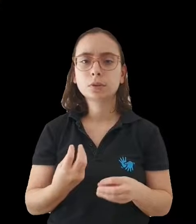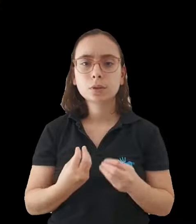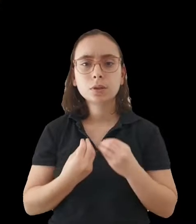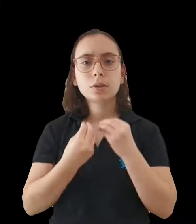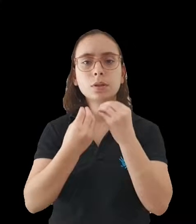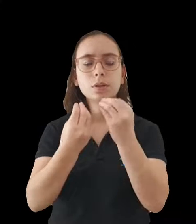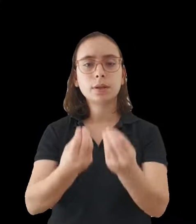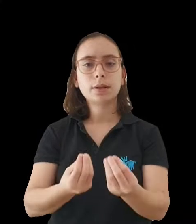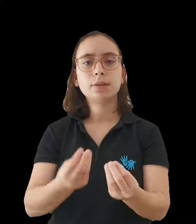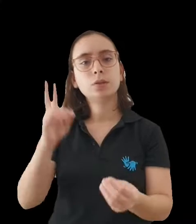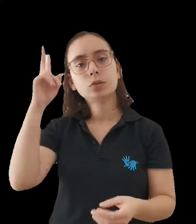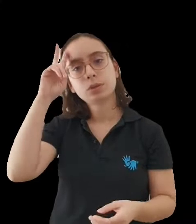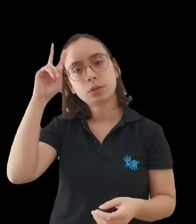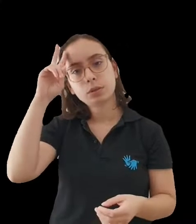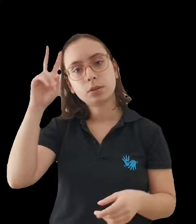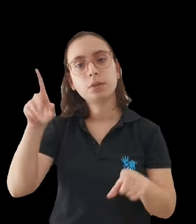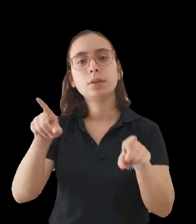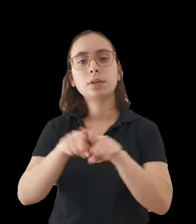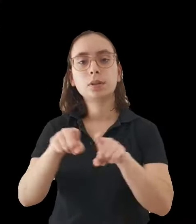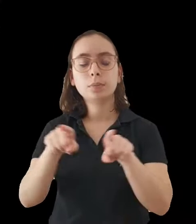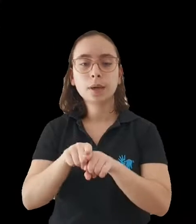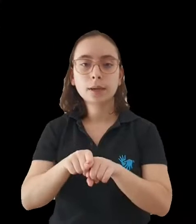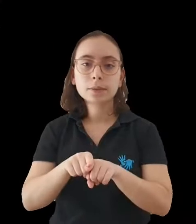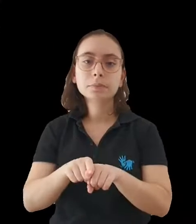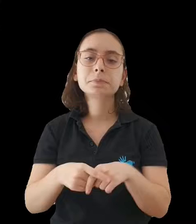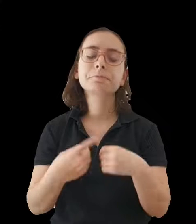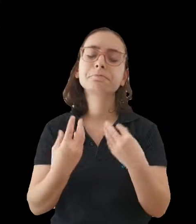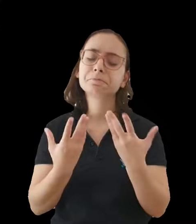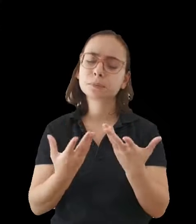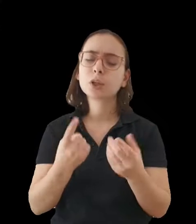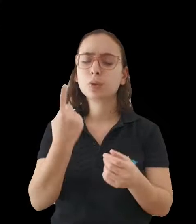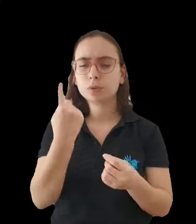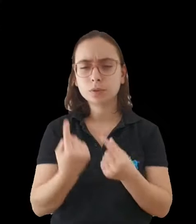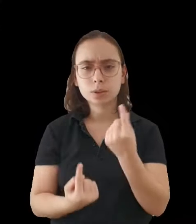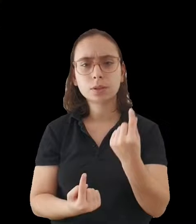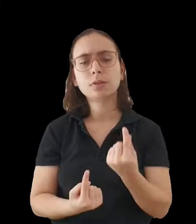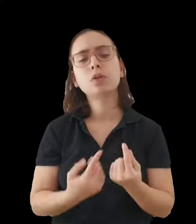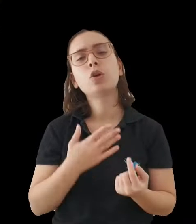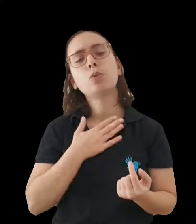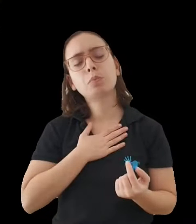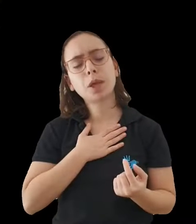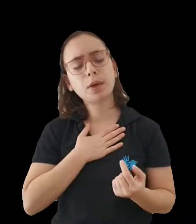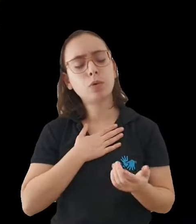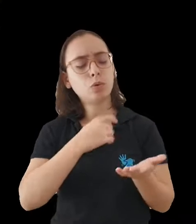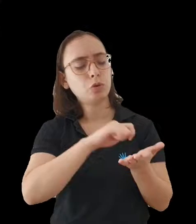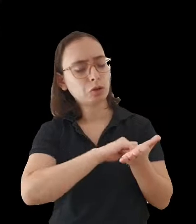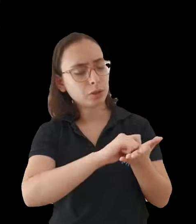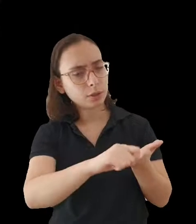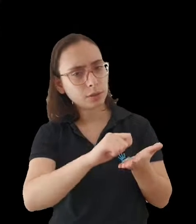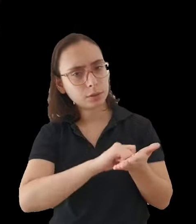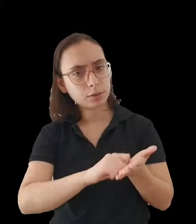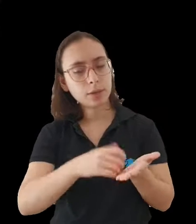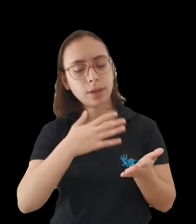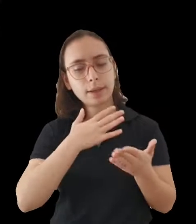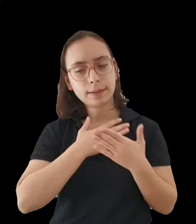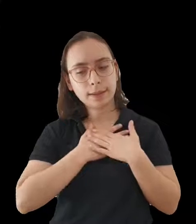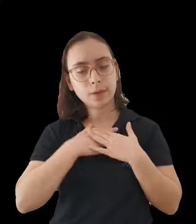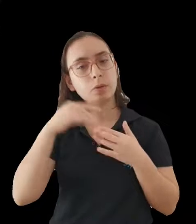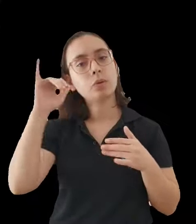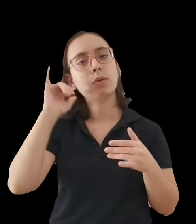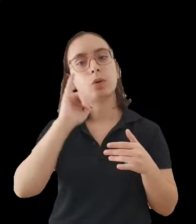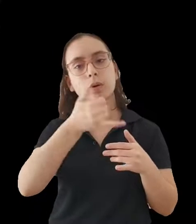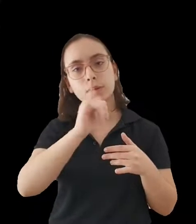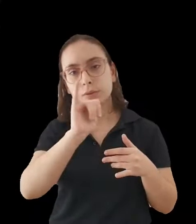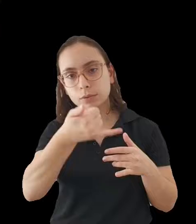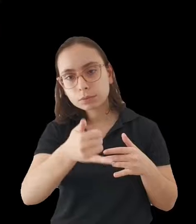histórias também vai ser única. Então, o meu roteiro é a forma que eu conto e eu